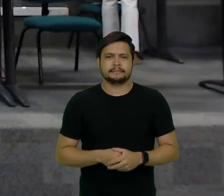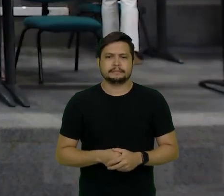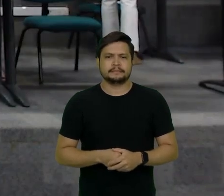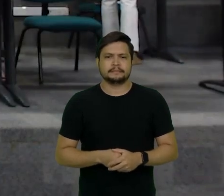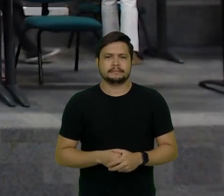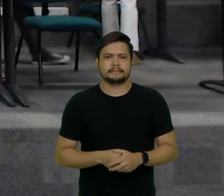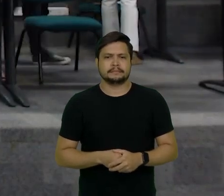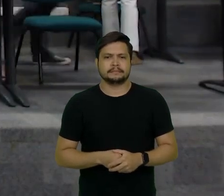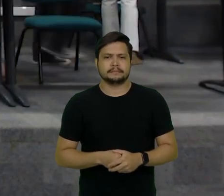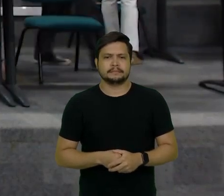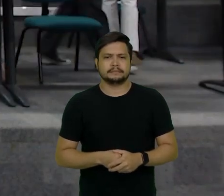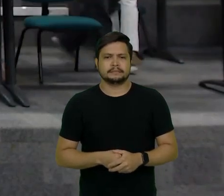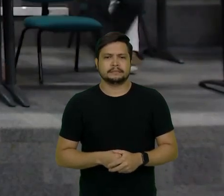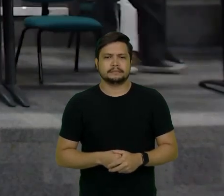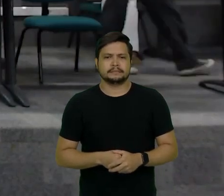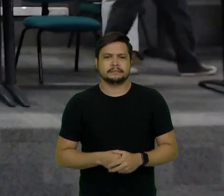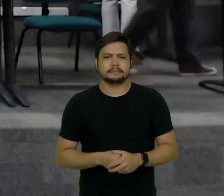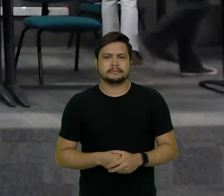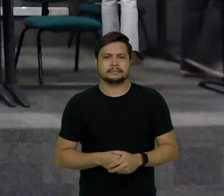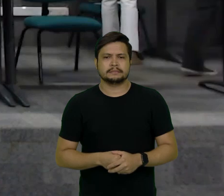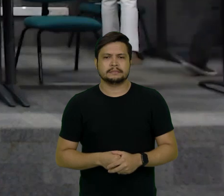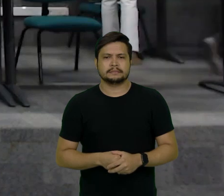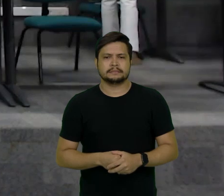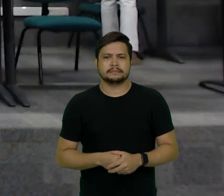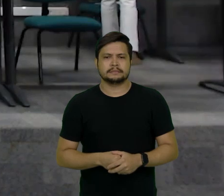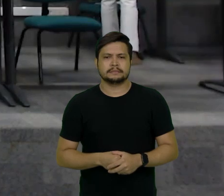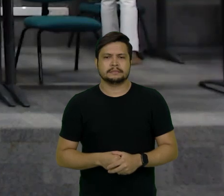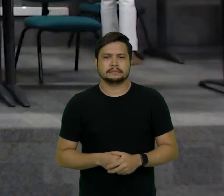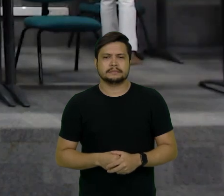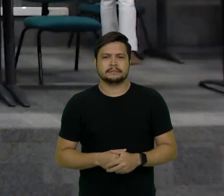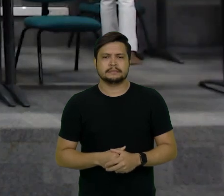Você fica, você fica, viu? É, fica, viu?